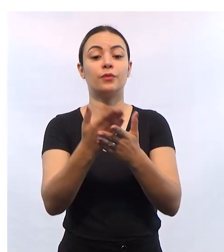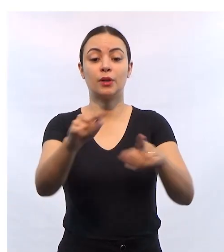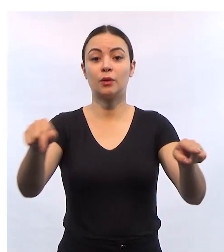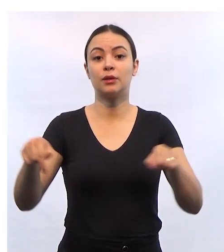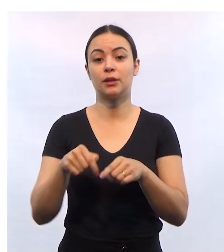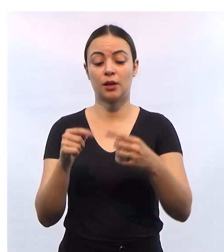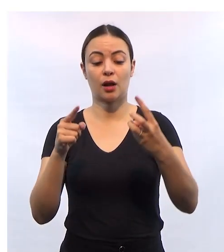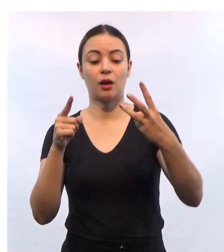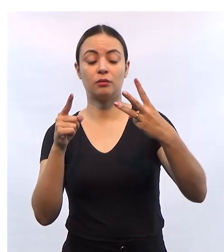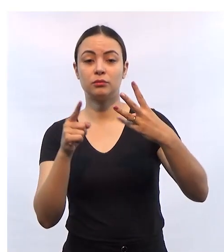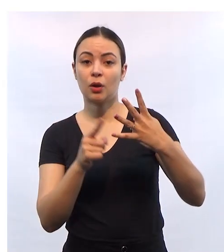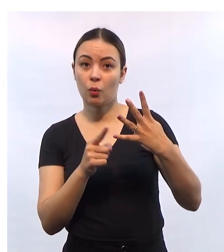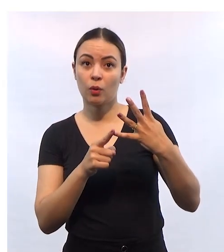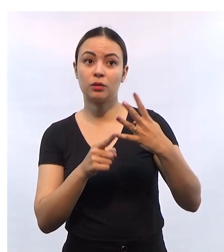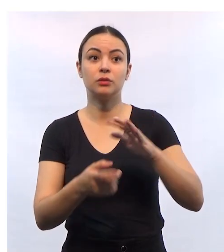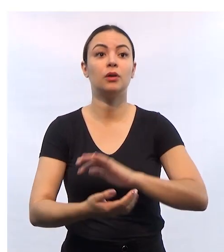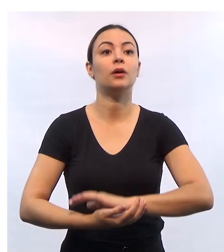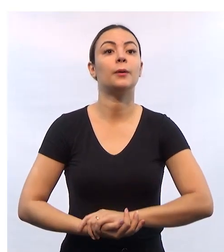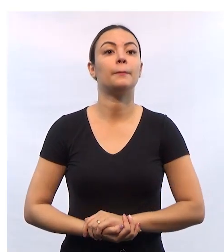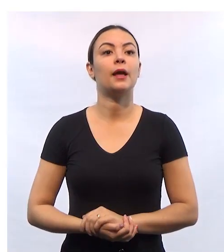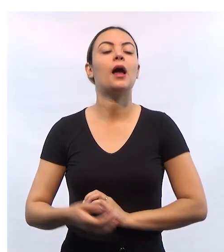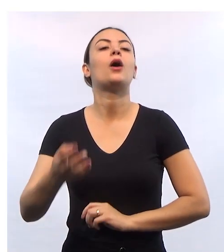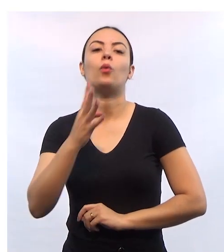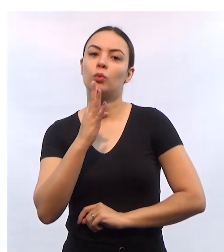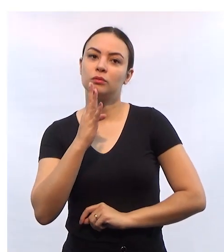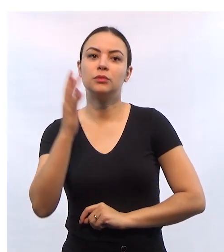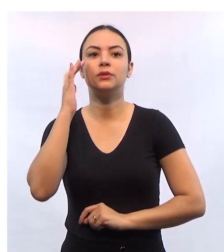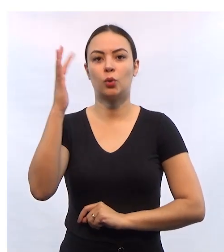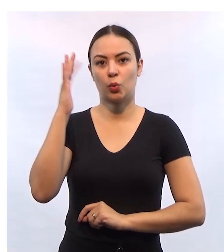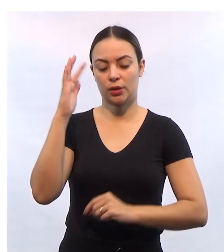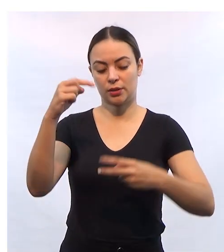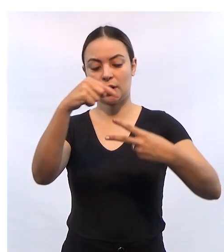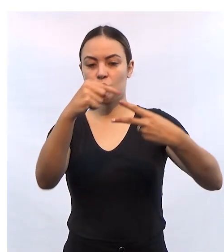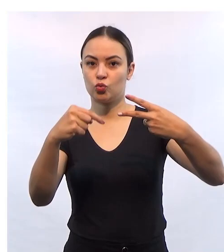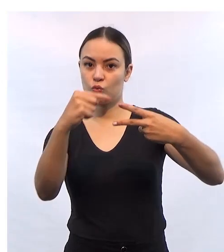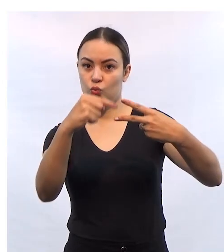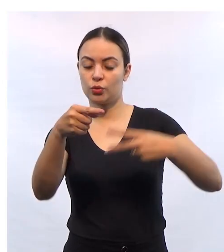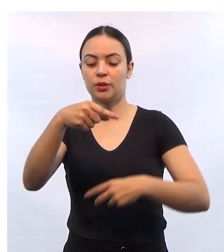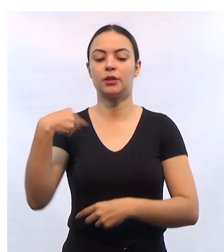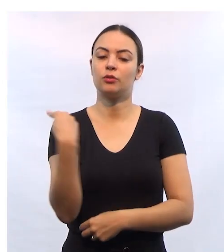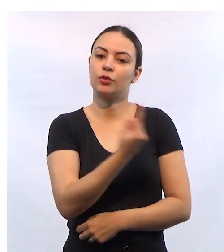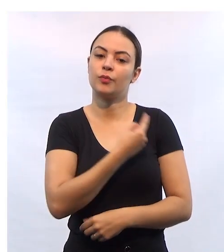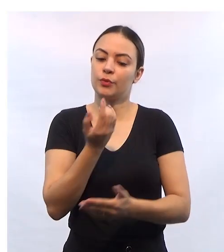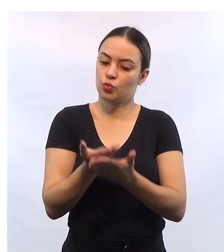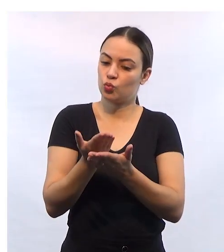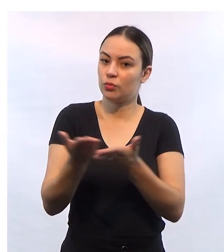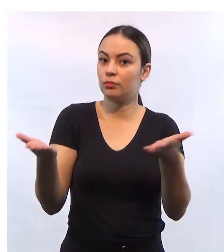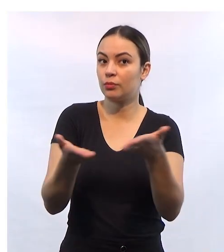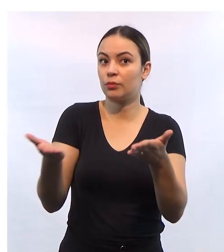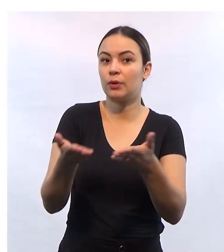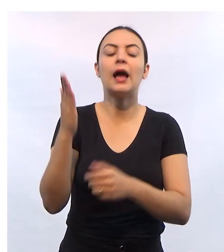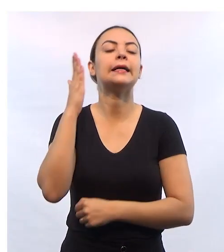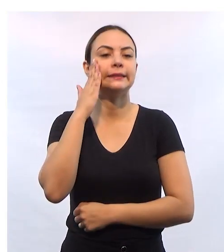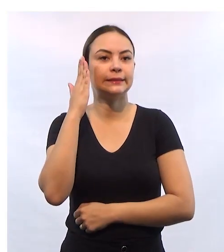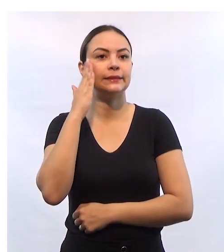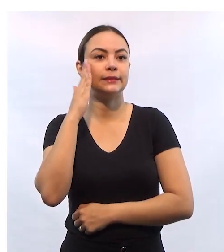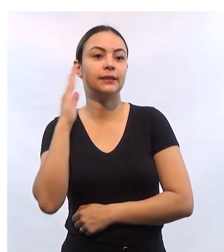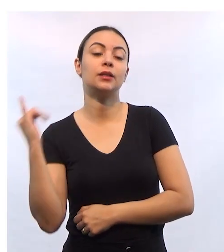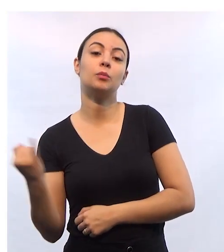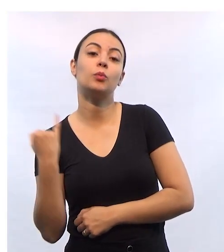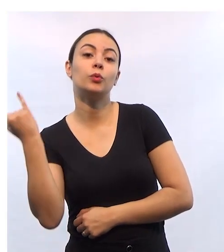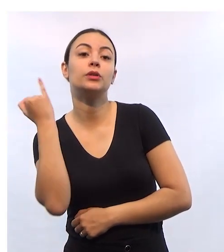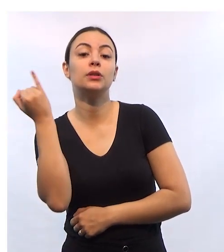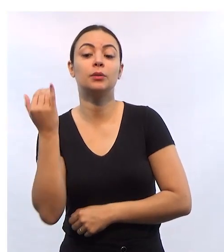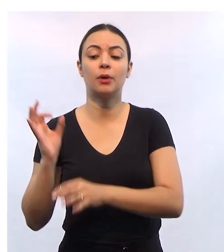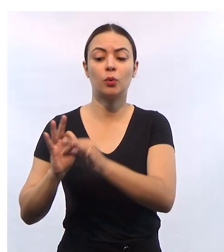da disciplina para o final: conhecer as teorias, as duas que nós vamos tratar agora, e entender a importância delas, né, para